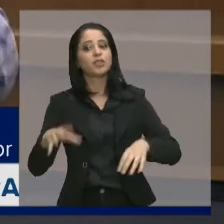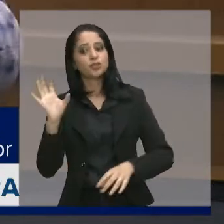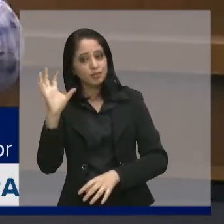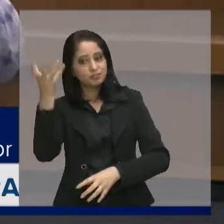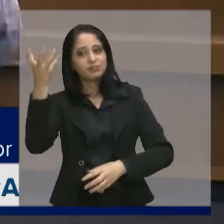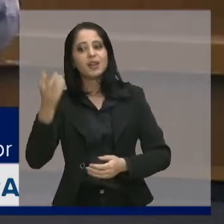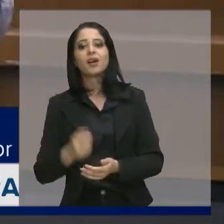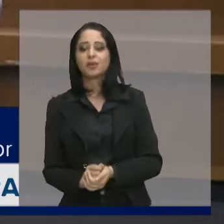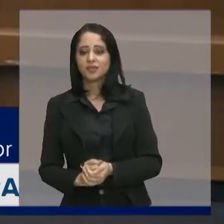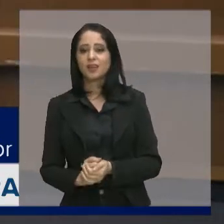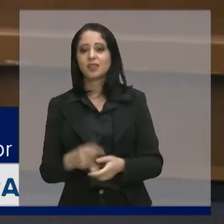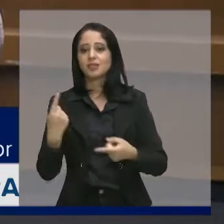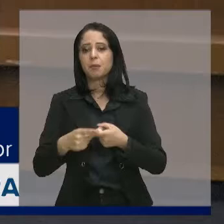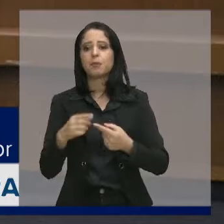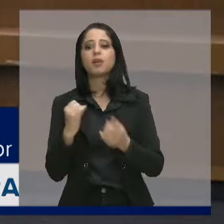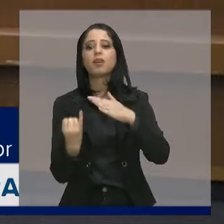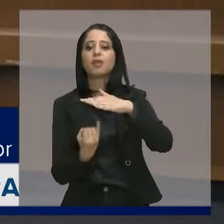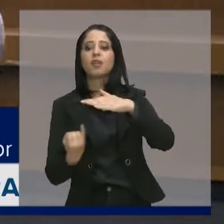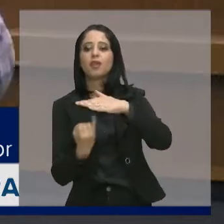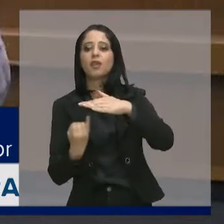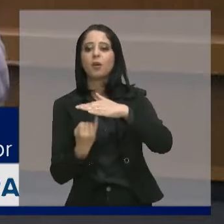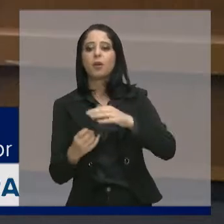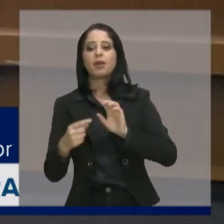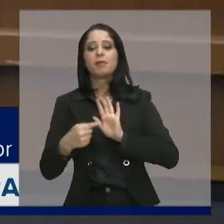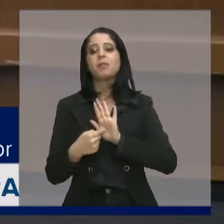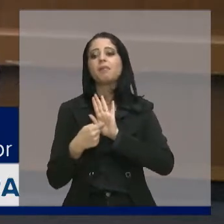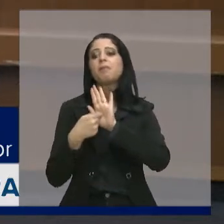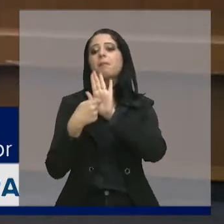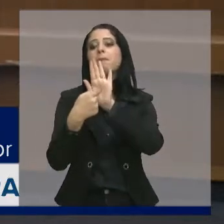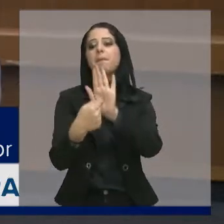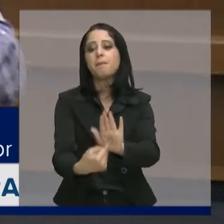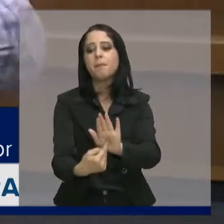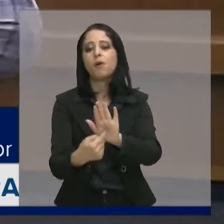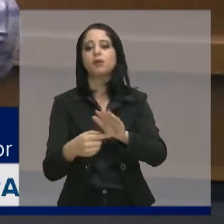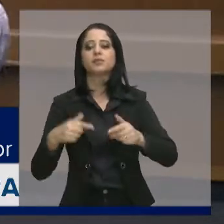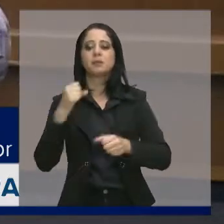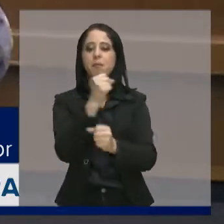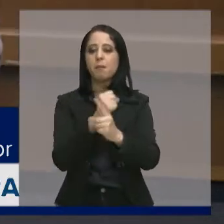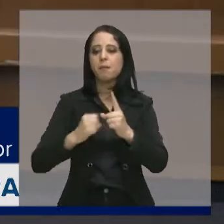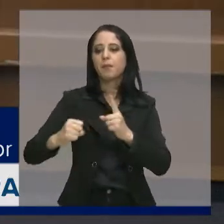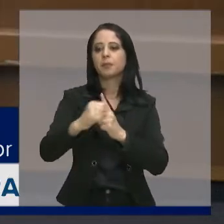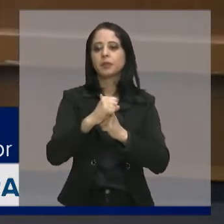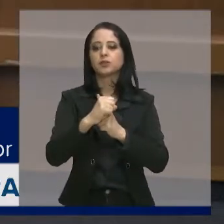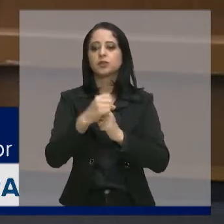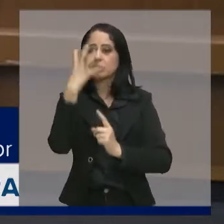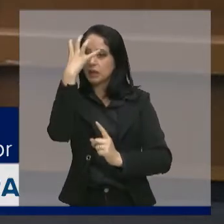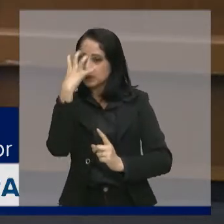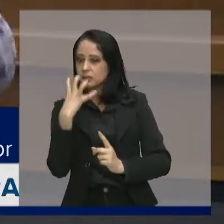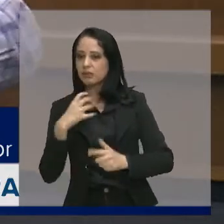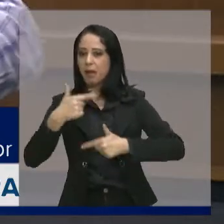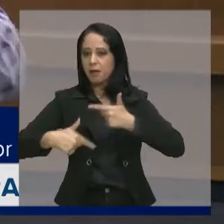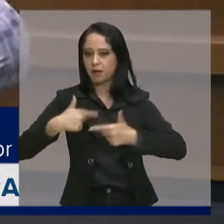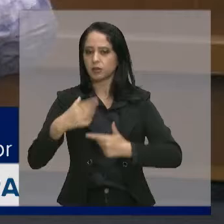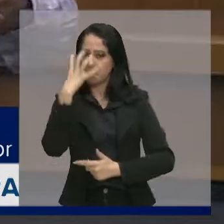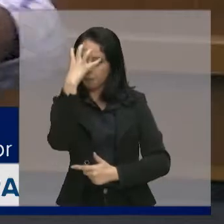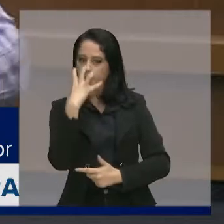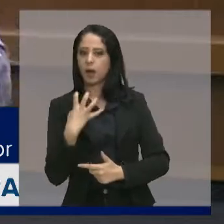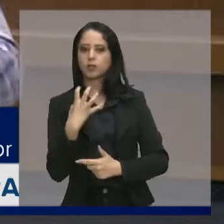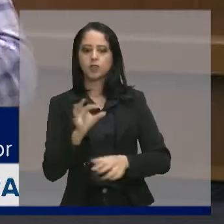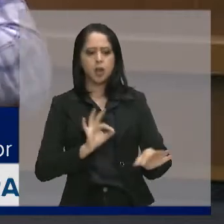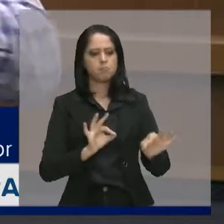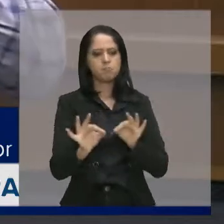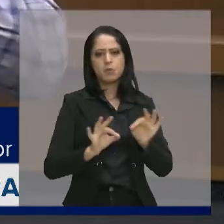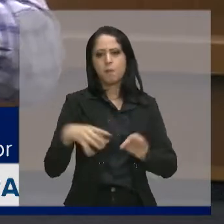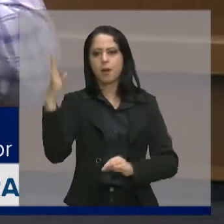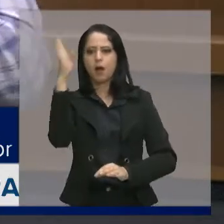elabora, que o INPE entrega para a sociedade, para os órgãos de controle e para todos aqueles que cuidam do planejamento do